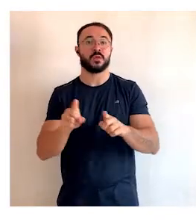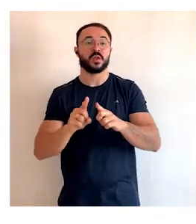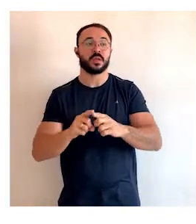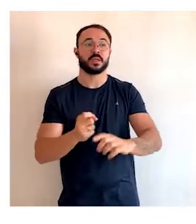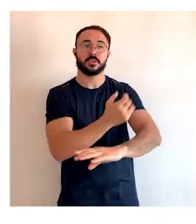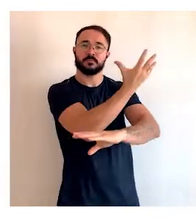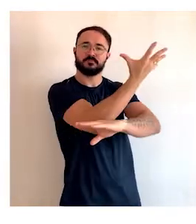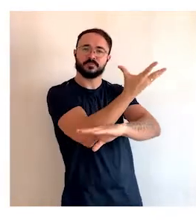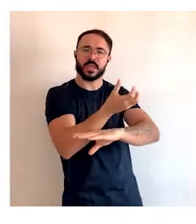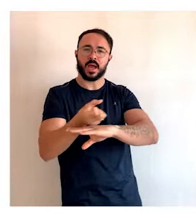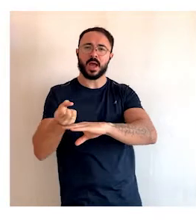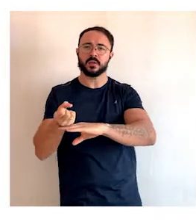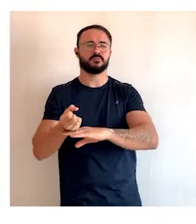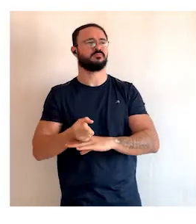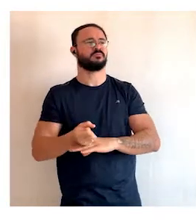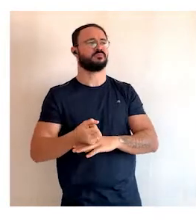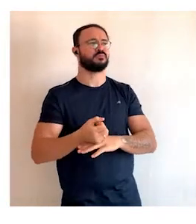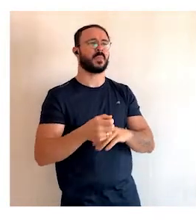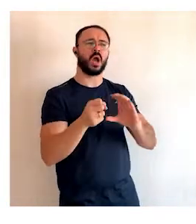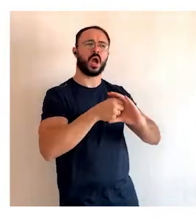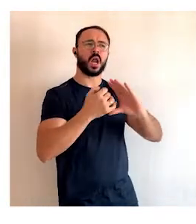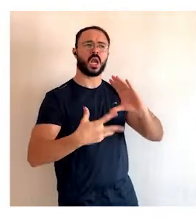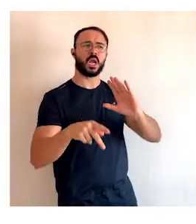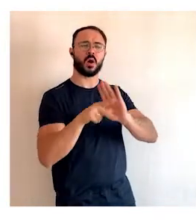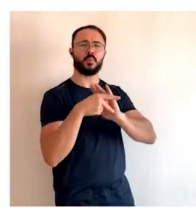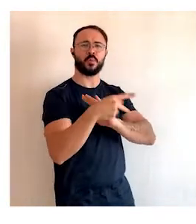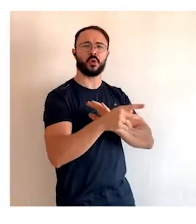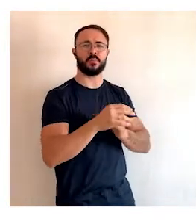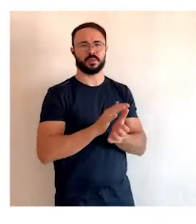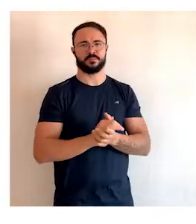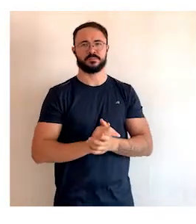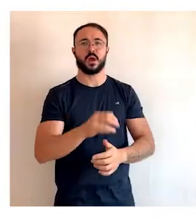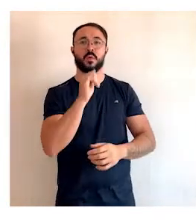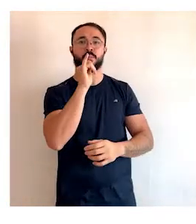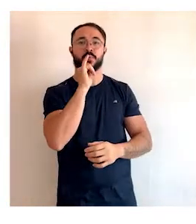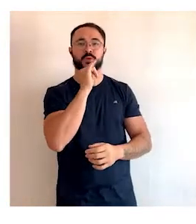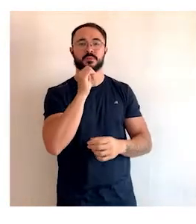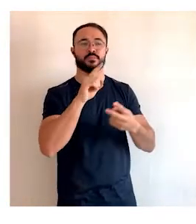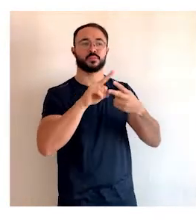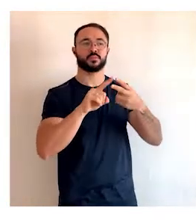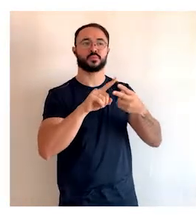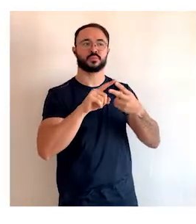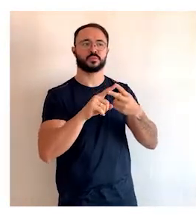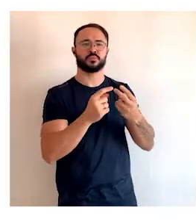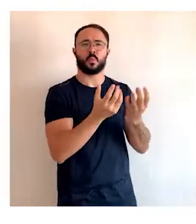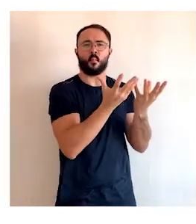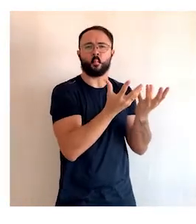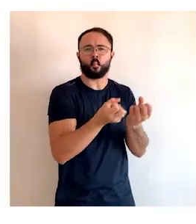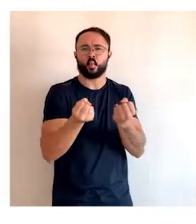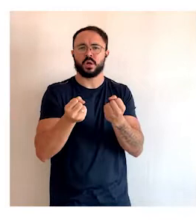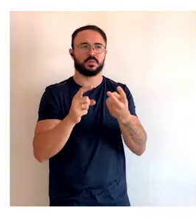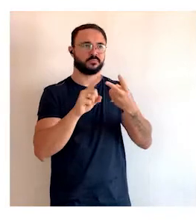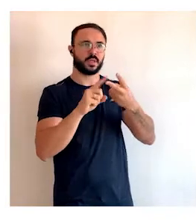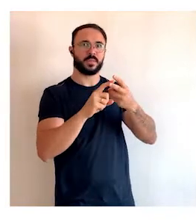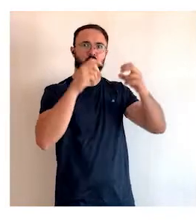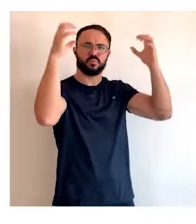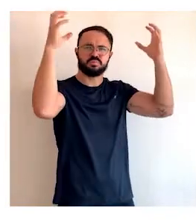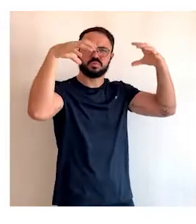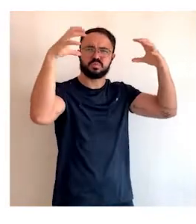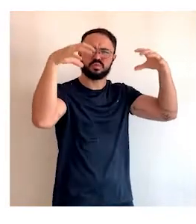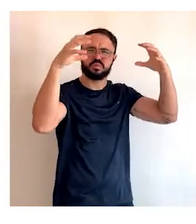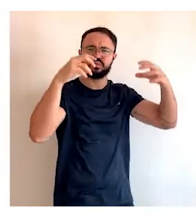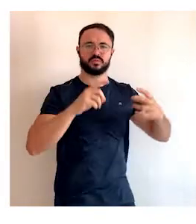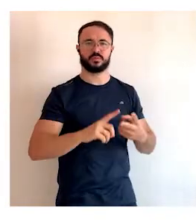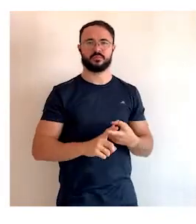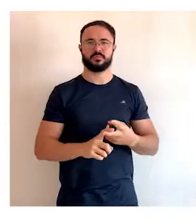aqui no Maranhão, algumas características muito peculiares. Por exemplo, duas estações, uma seca e uma chuvosa.